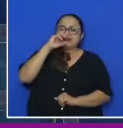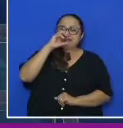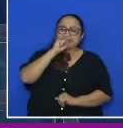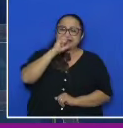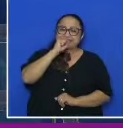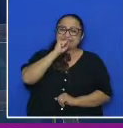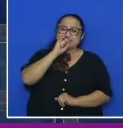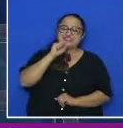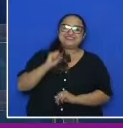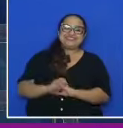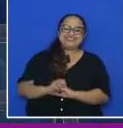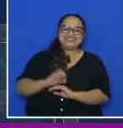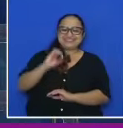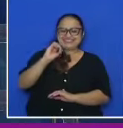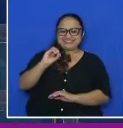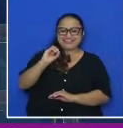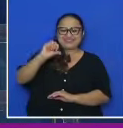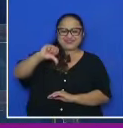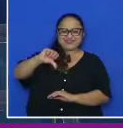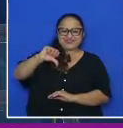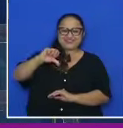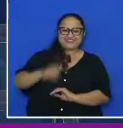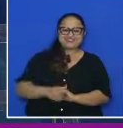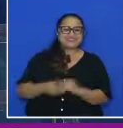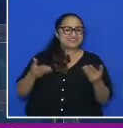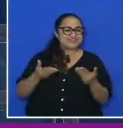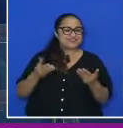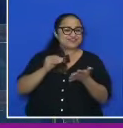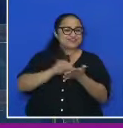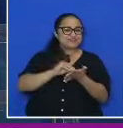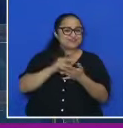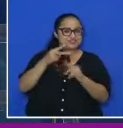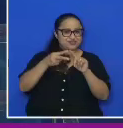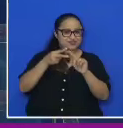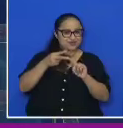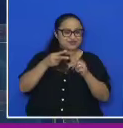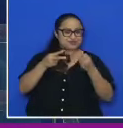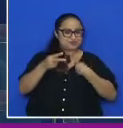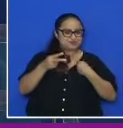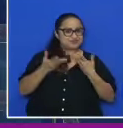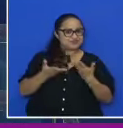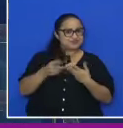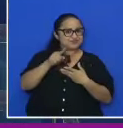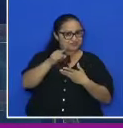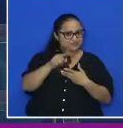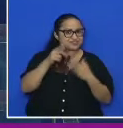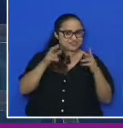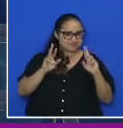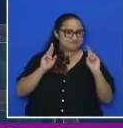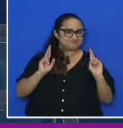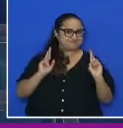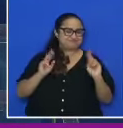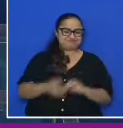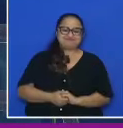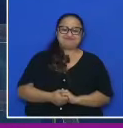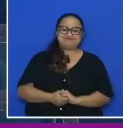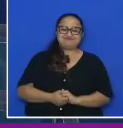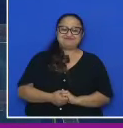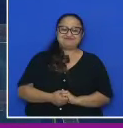09. Laranja, 09. E agora, faltam apenas 2 números. Você ainda tem chances, boa